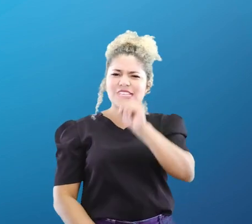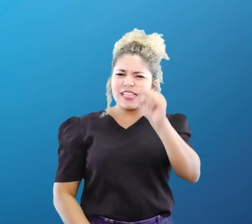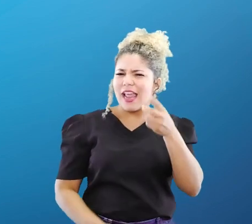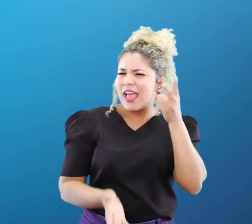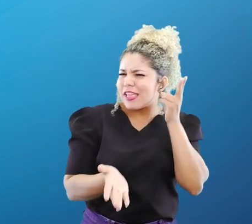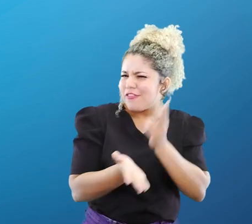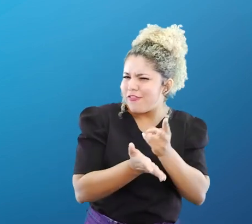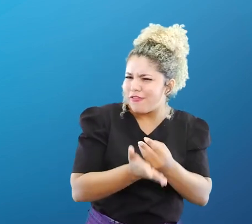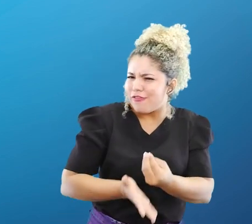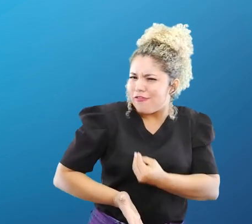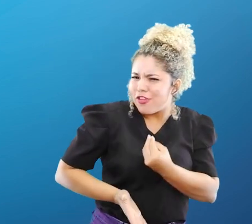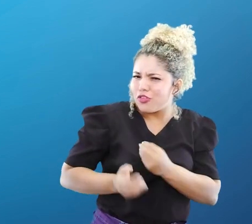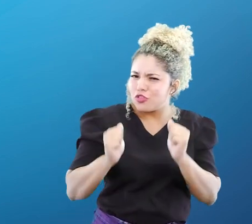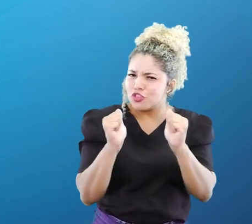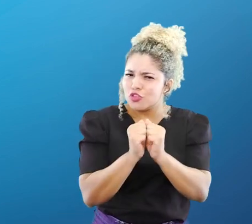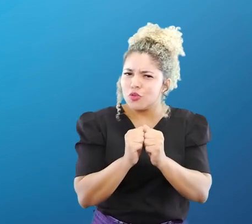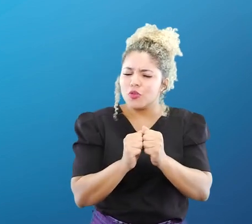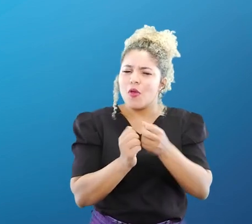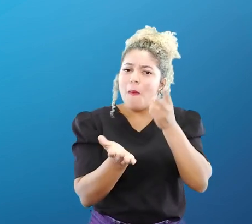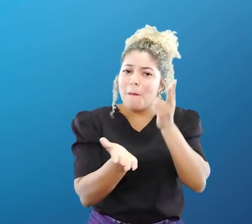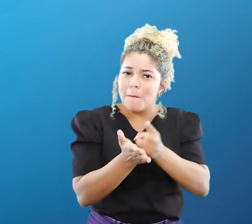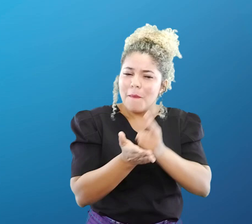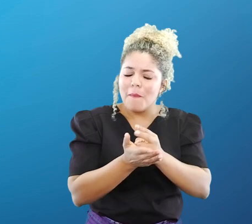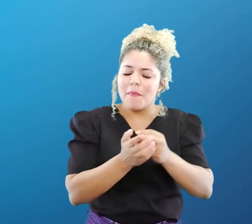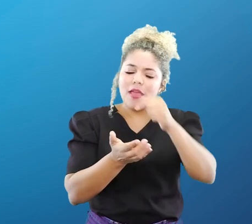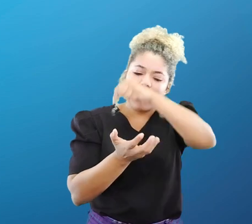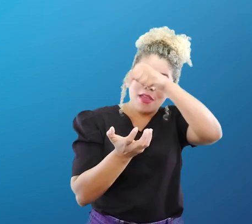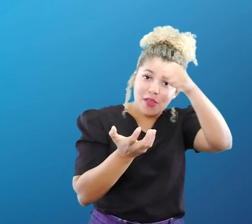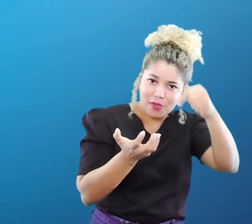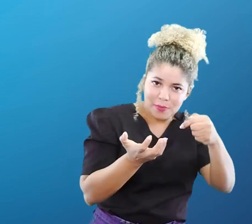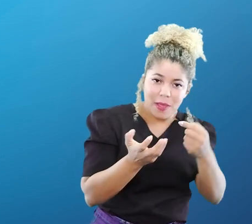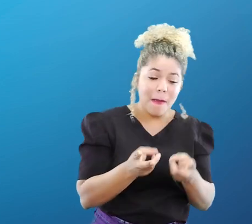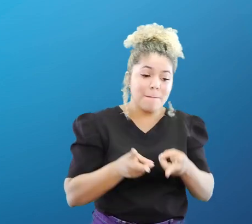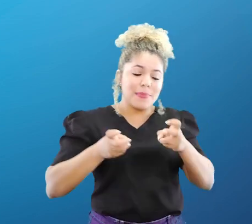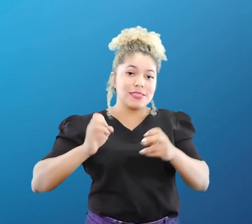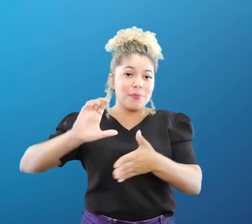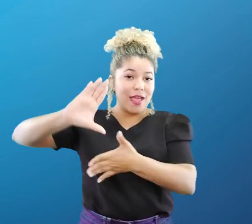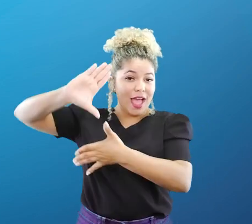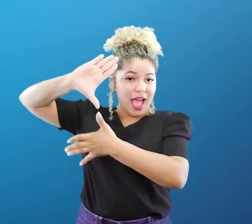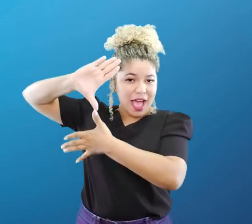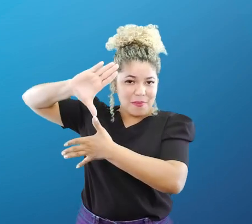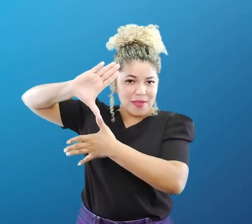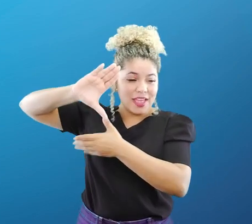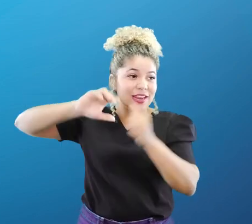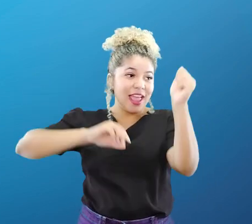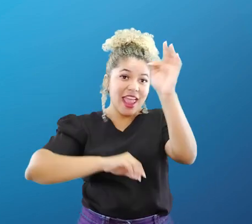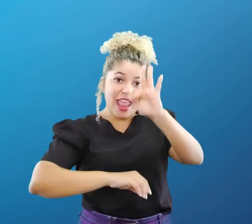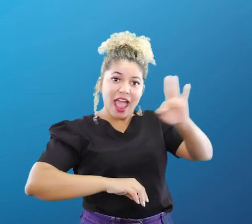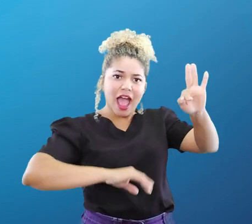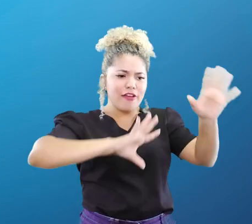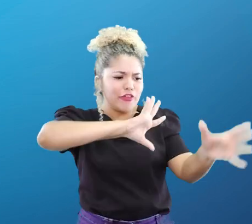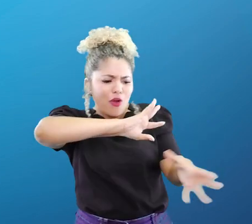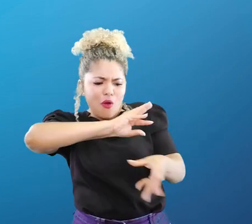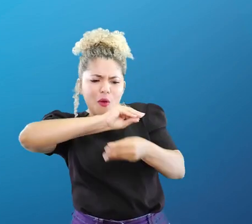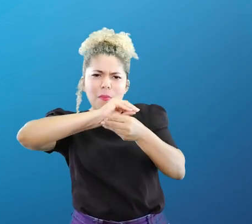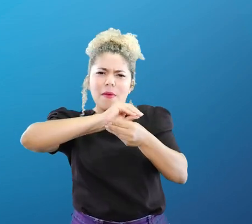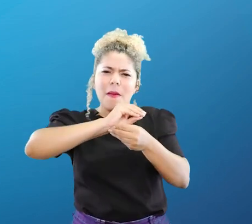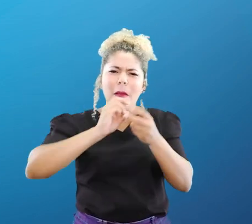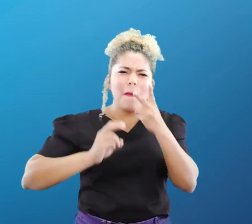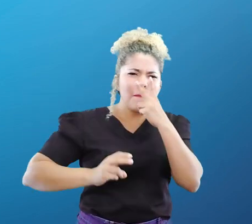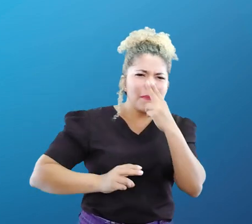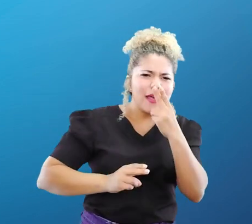mesmo continente? Ele percebeu que o continente tanto da América como da África eram complementares, como se fossem peças